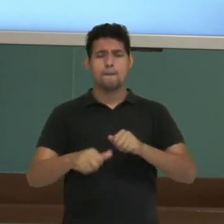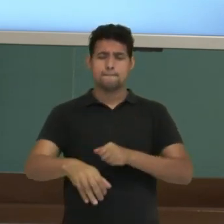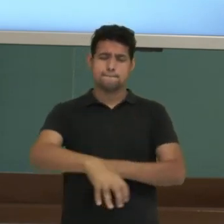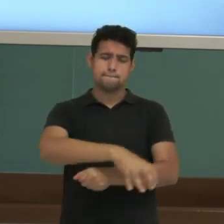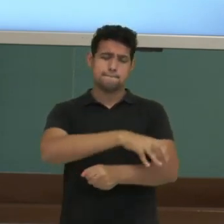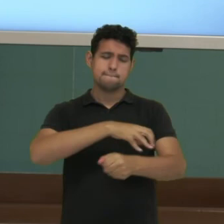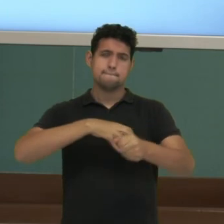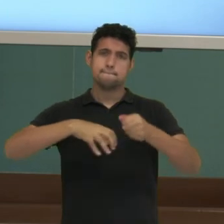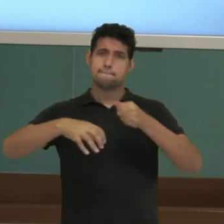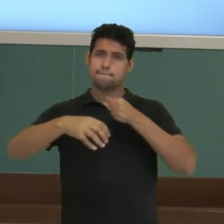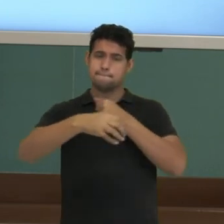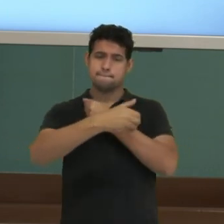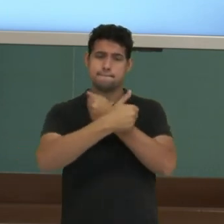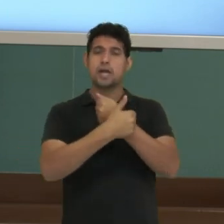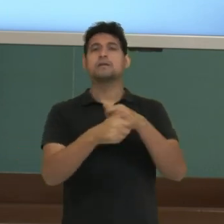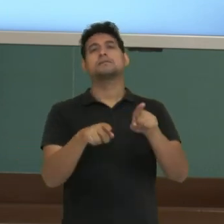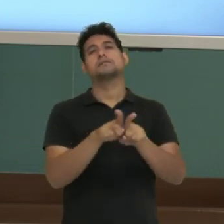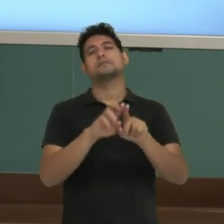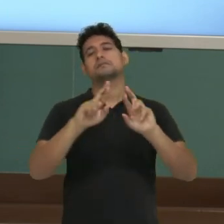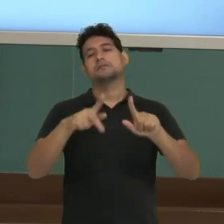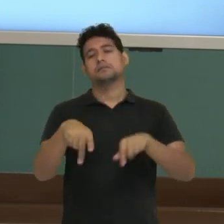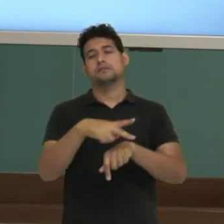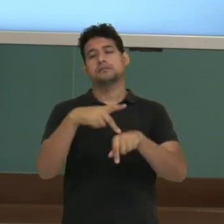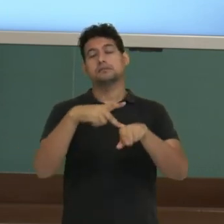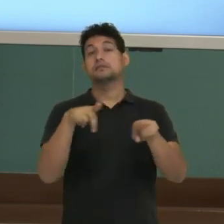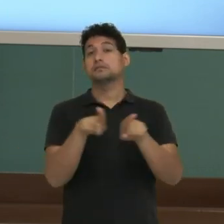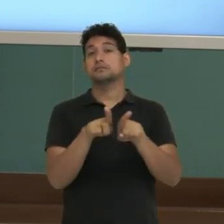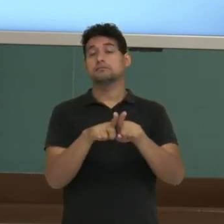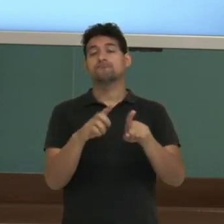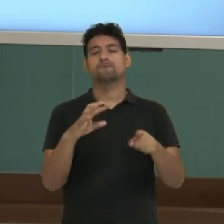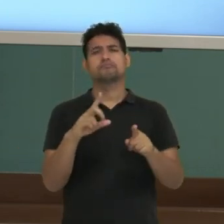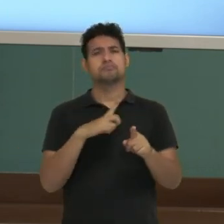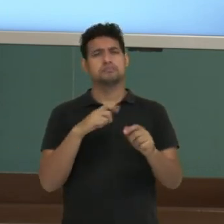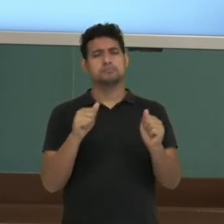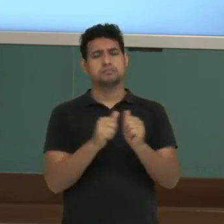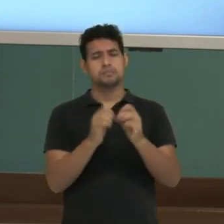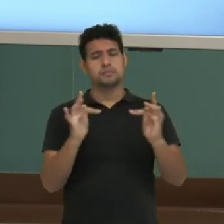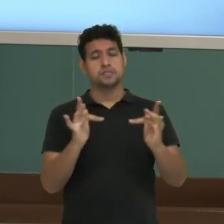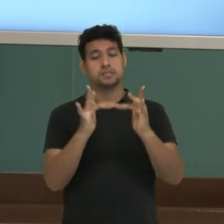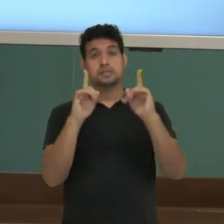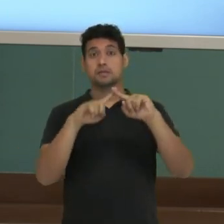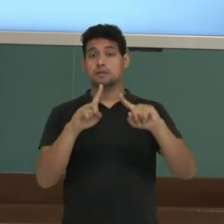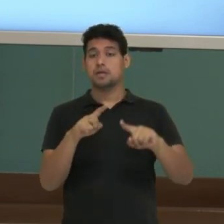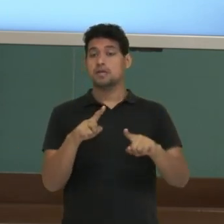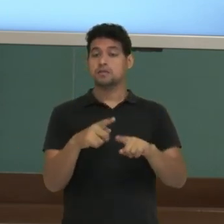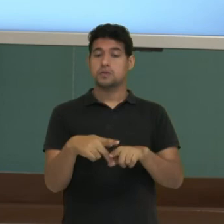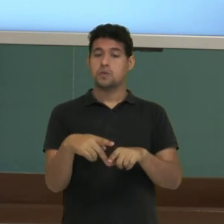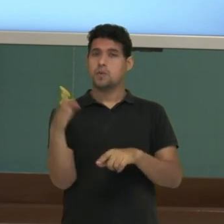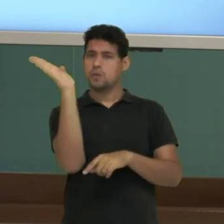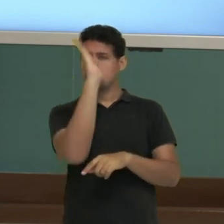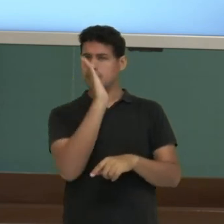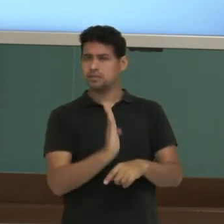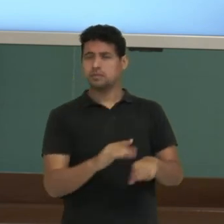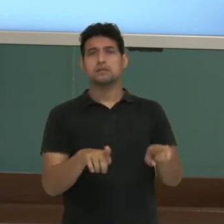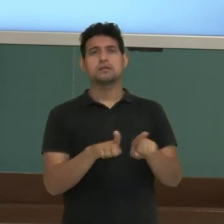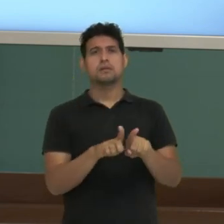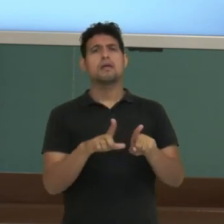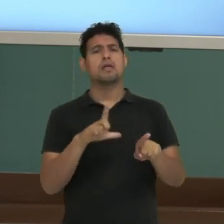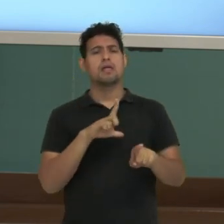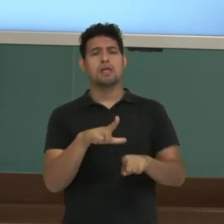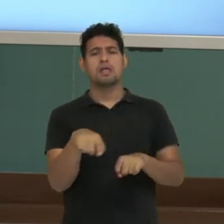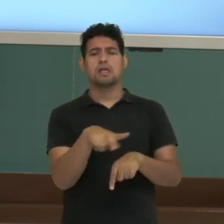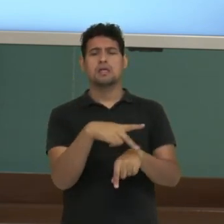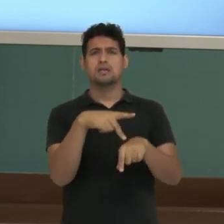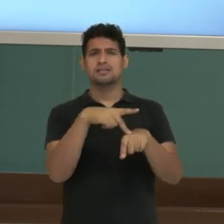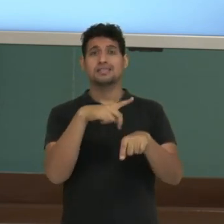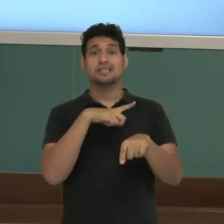temos ladeada de outros países com os quais fazemos fronteira. O Brasil, inclusive, é considerado um dos países